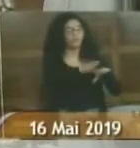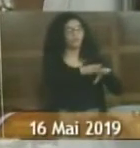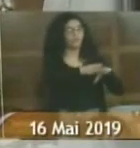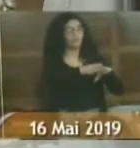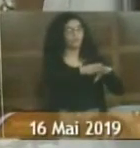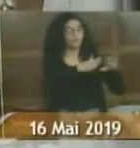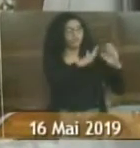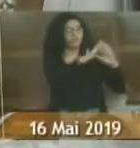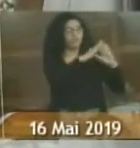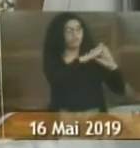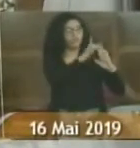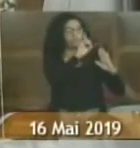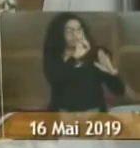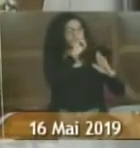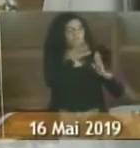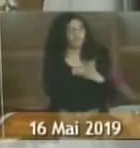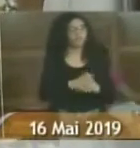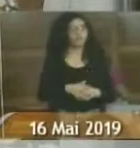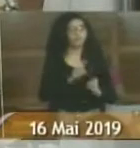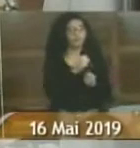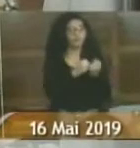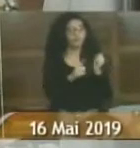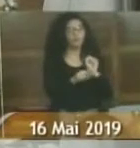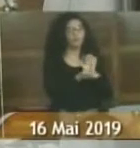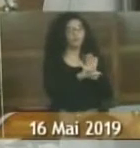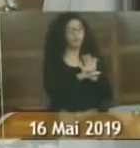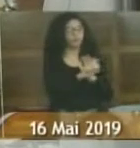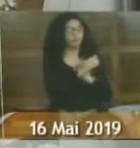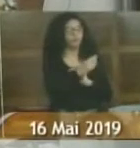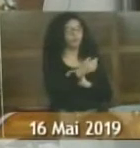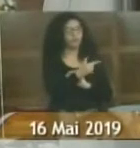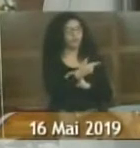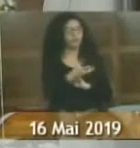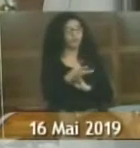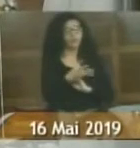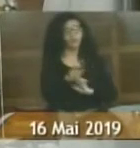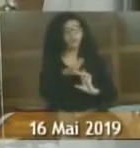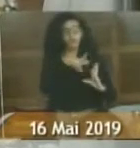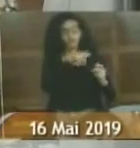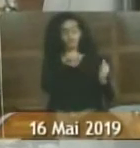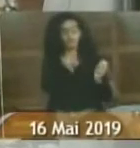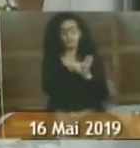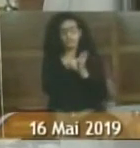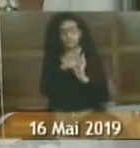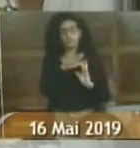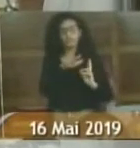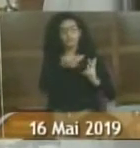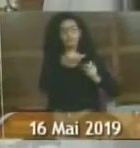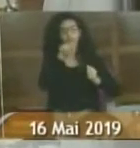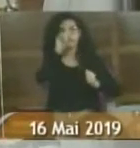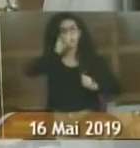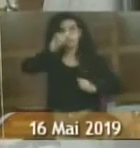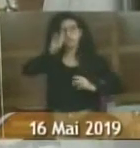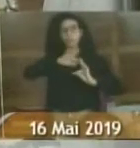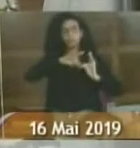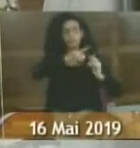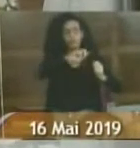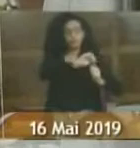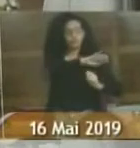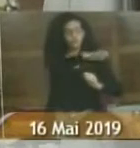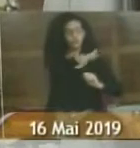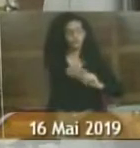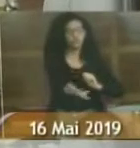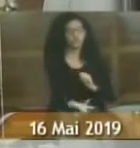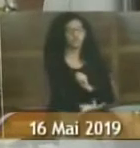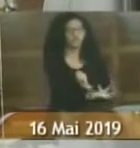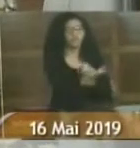Salmo 23. Do Senhor é a terra e tudo que a enche, a redondeza da terra